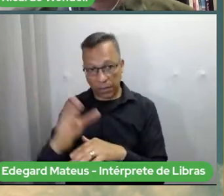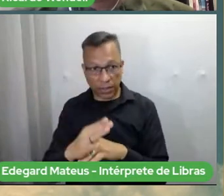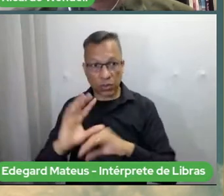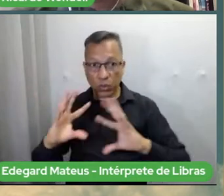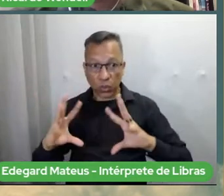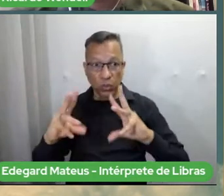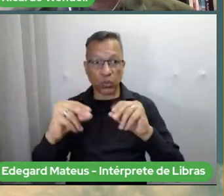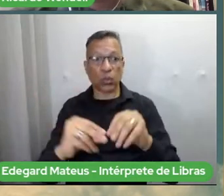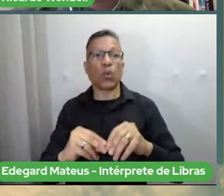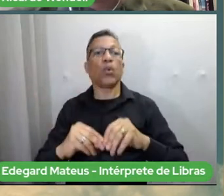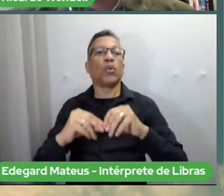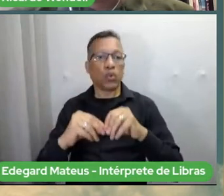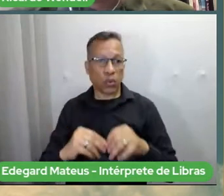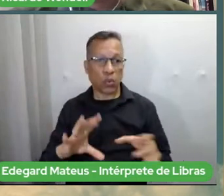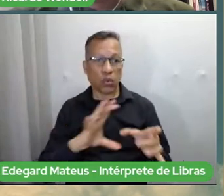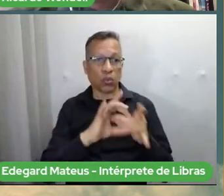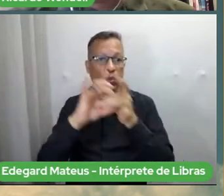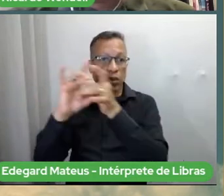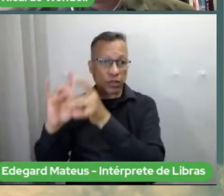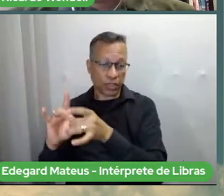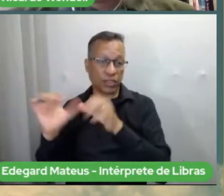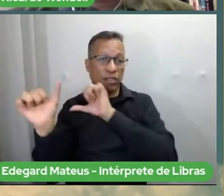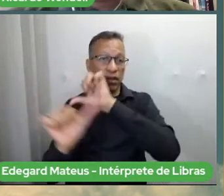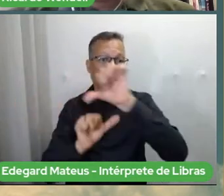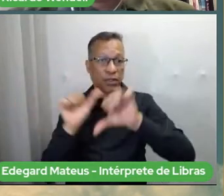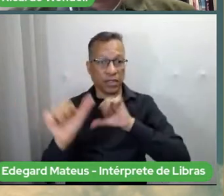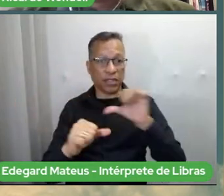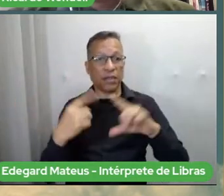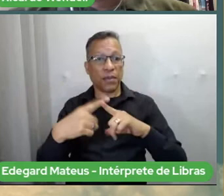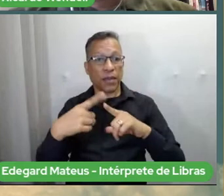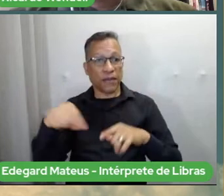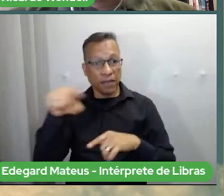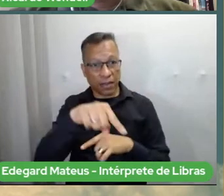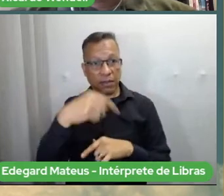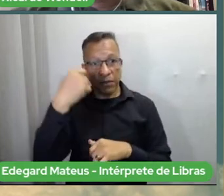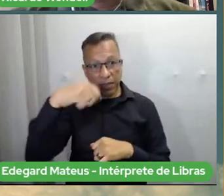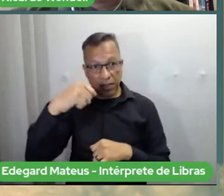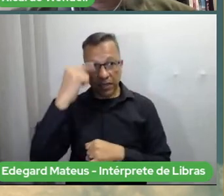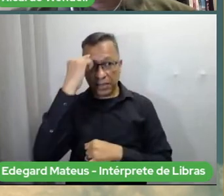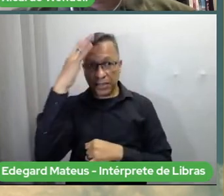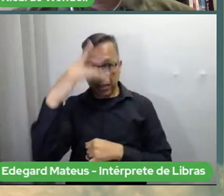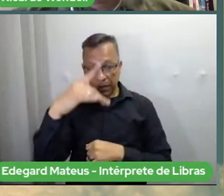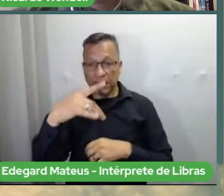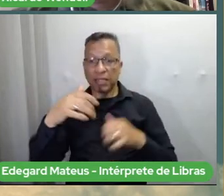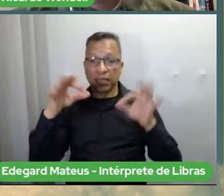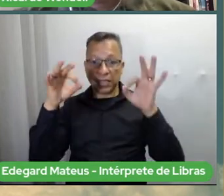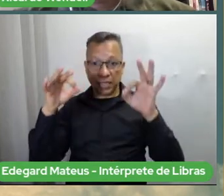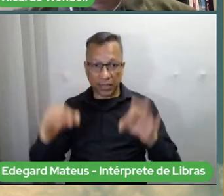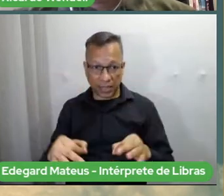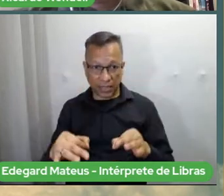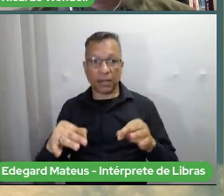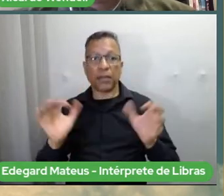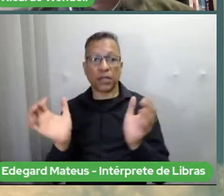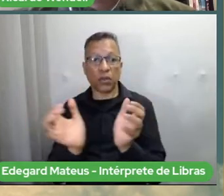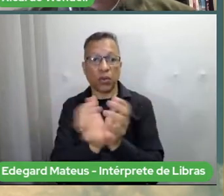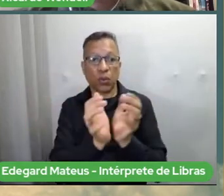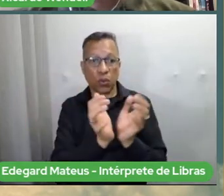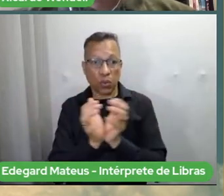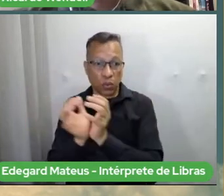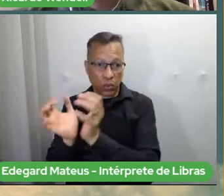mudança organizacional. Por quê? Porque você precisa, para habilitar autonomia, para ter times